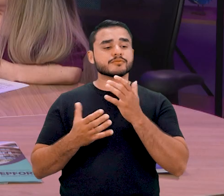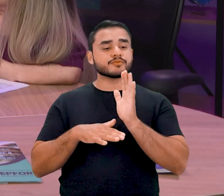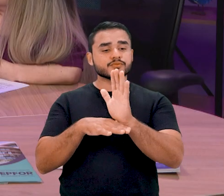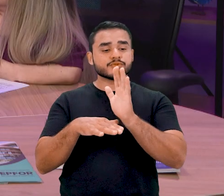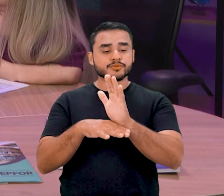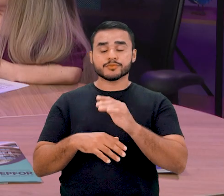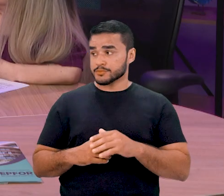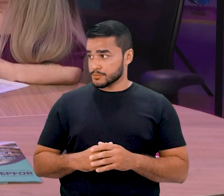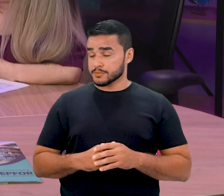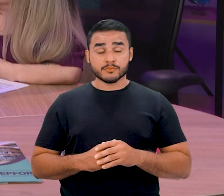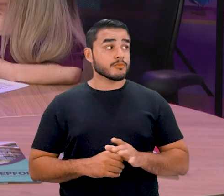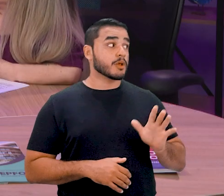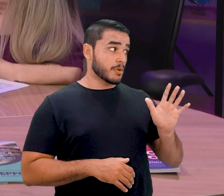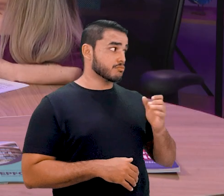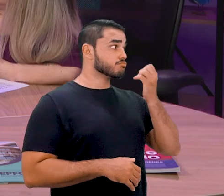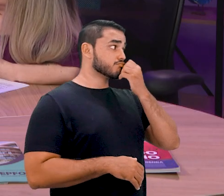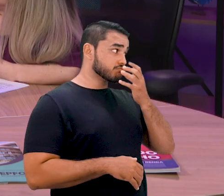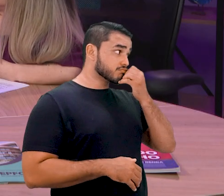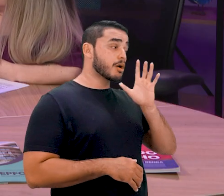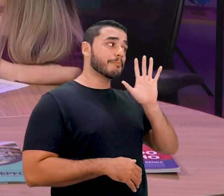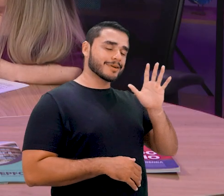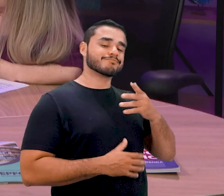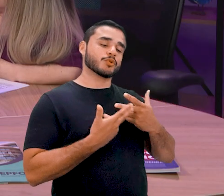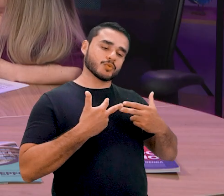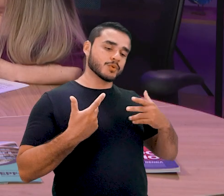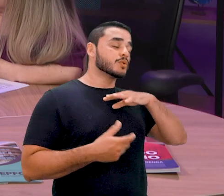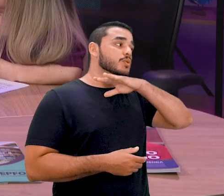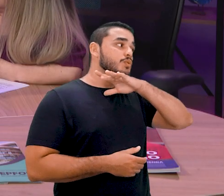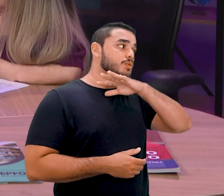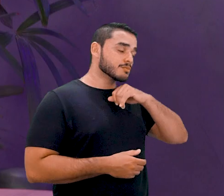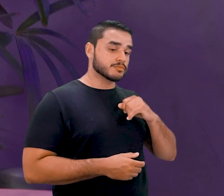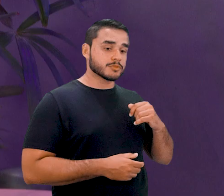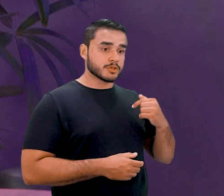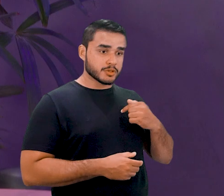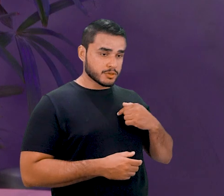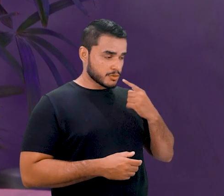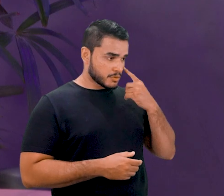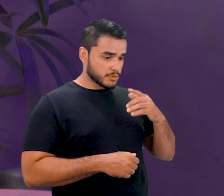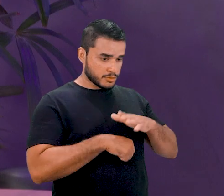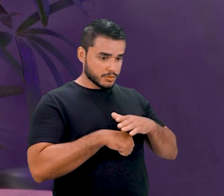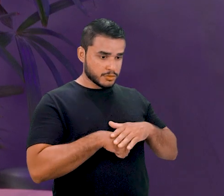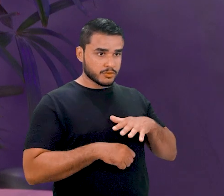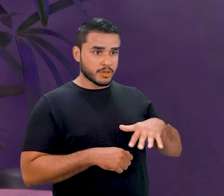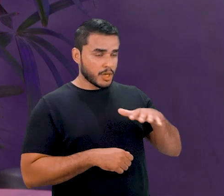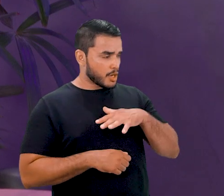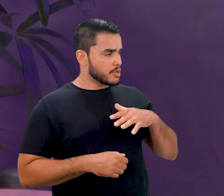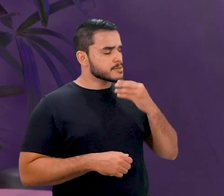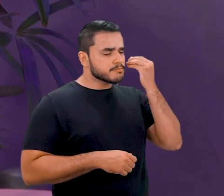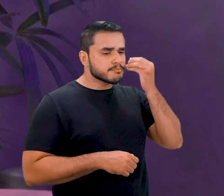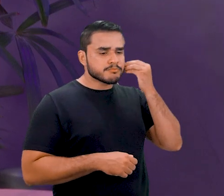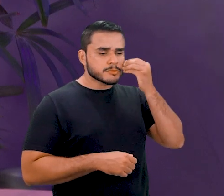faz o elogio, mas a gente também faz a crítica. Então, assim, por mais que eu fosse especialista na área, que eu tivesse